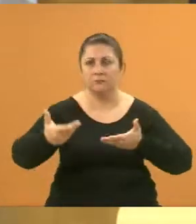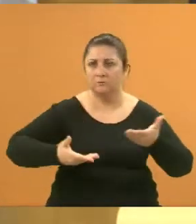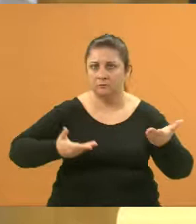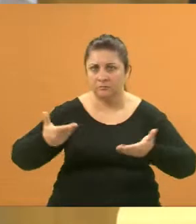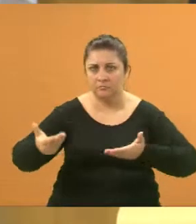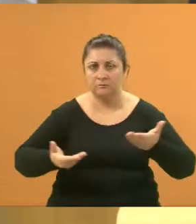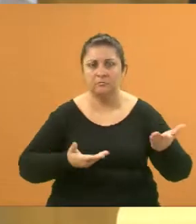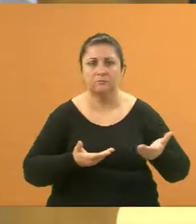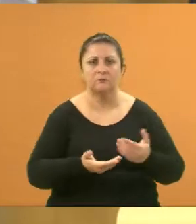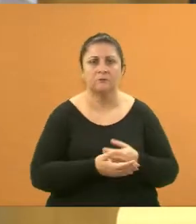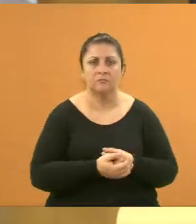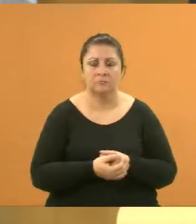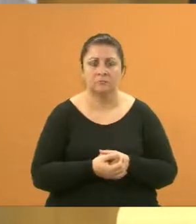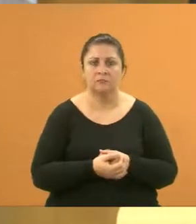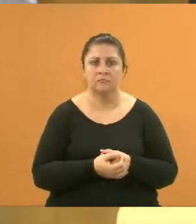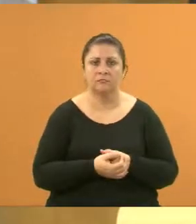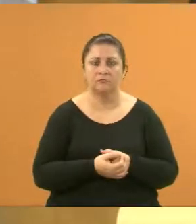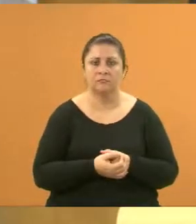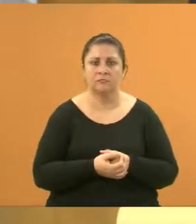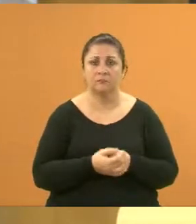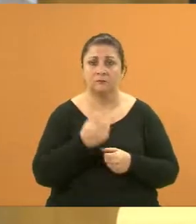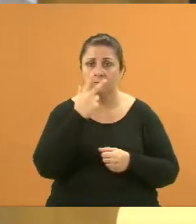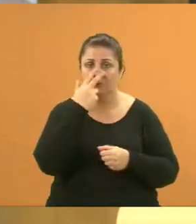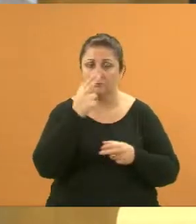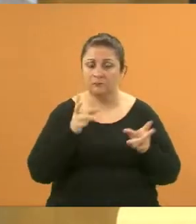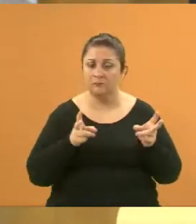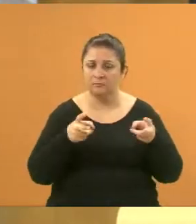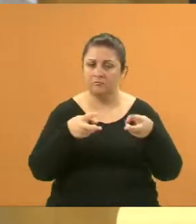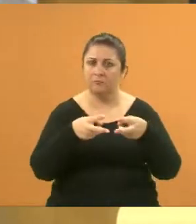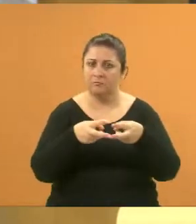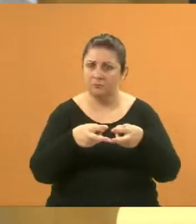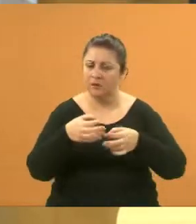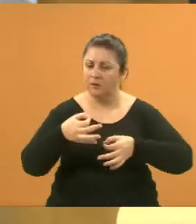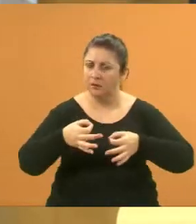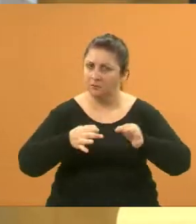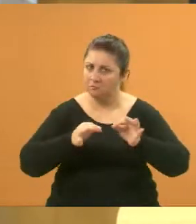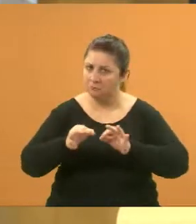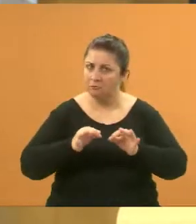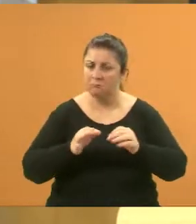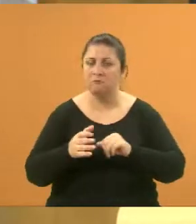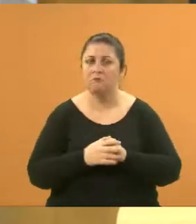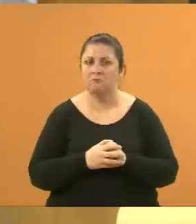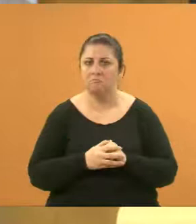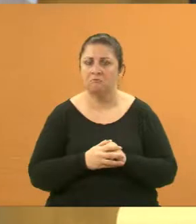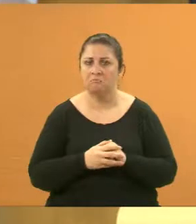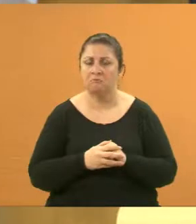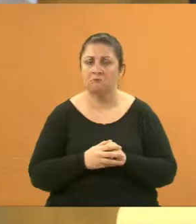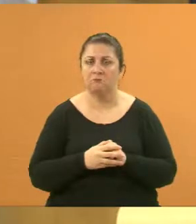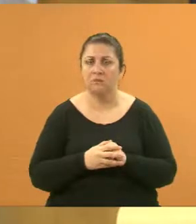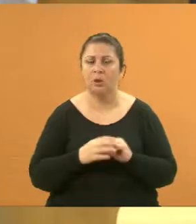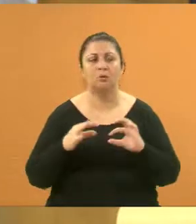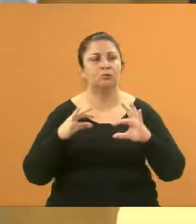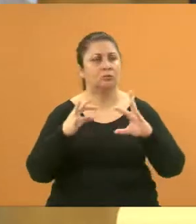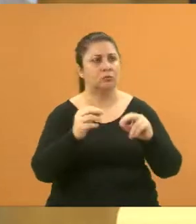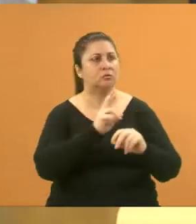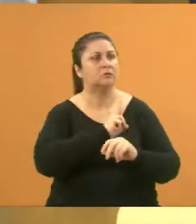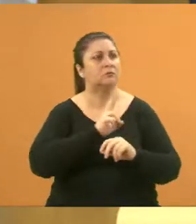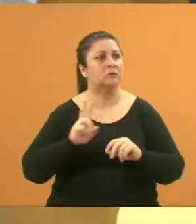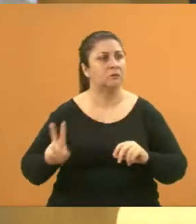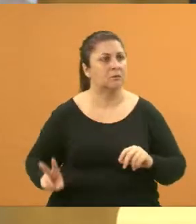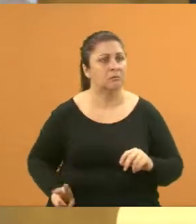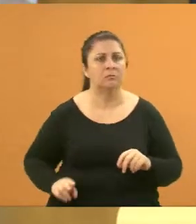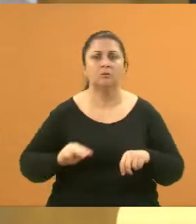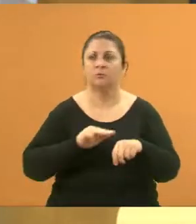principalmente. Eu acho que essa casa está preparada para isso. O amadurecimento aqui dos vereadores é muito